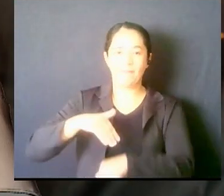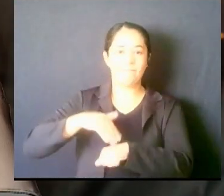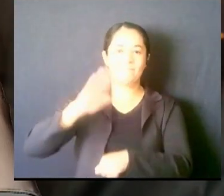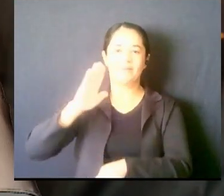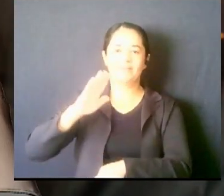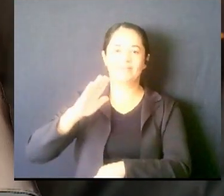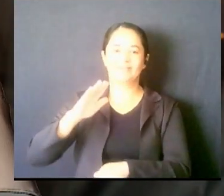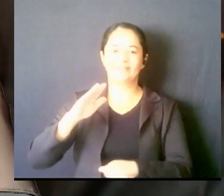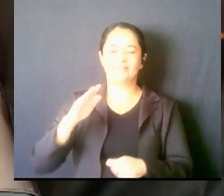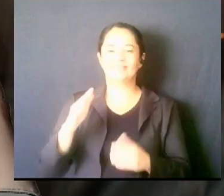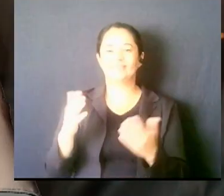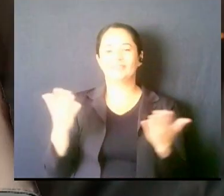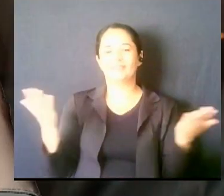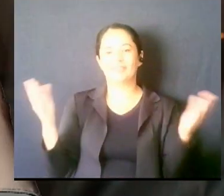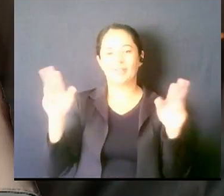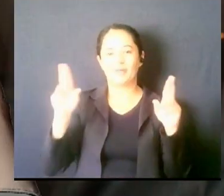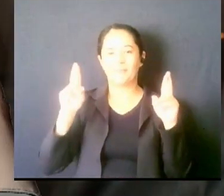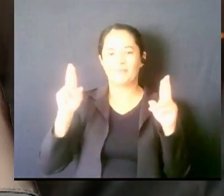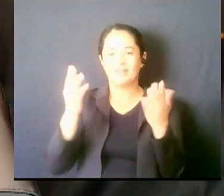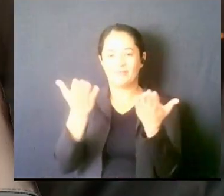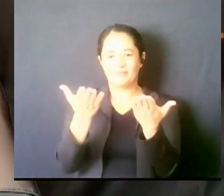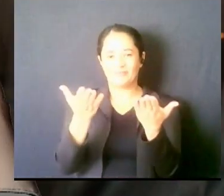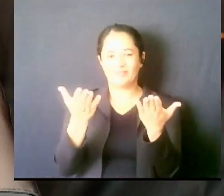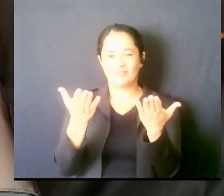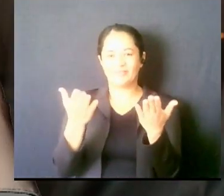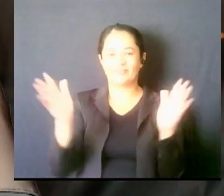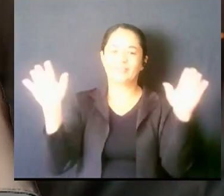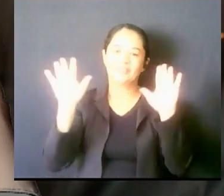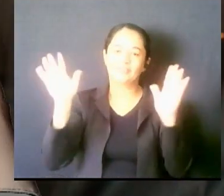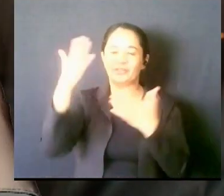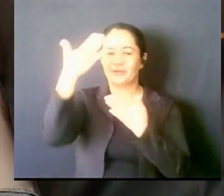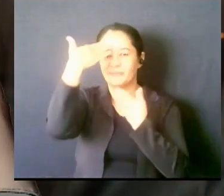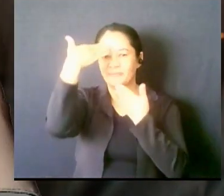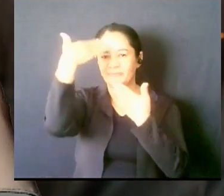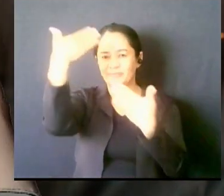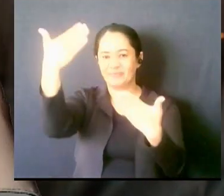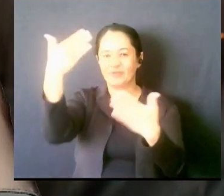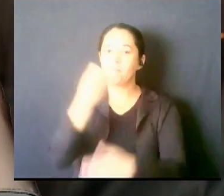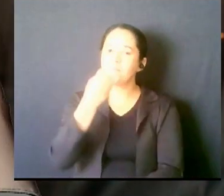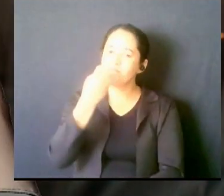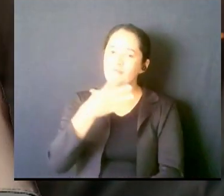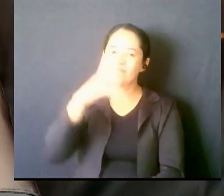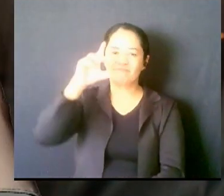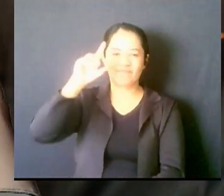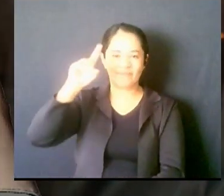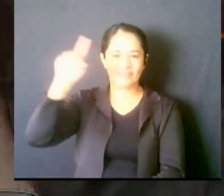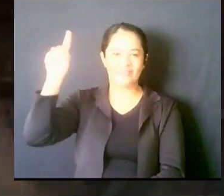esperamos por você. Valeu, obrigada, tenha um ótimo dia e até lá.